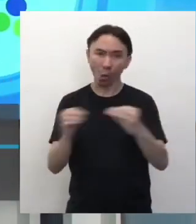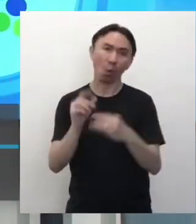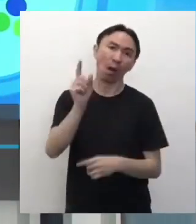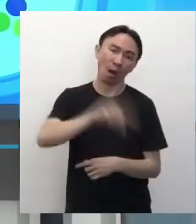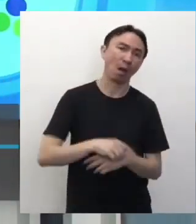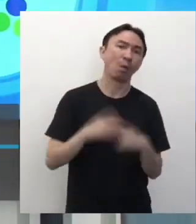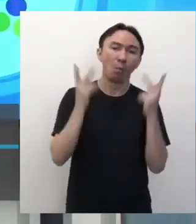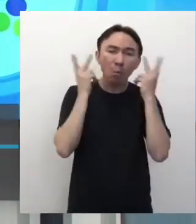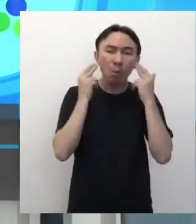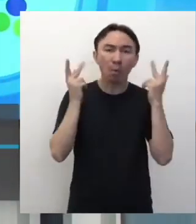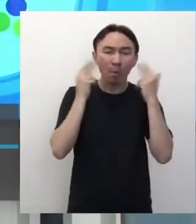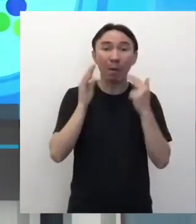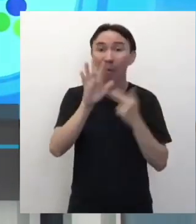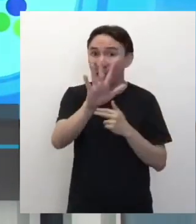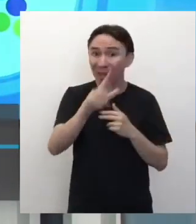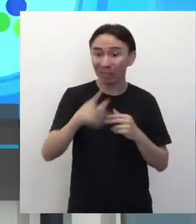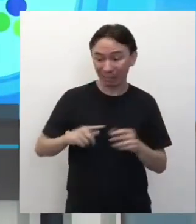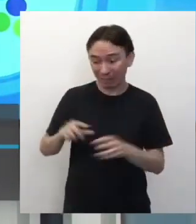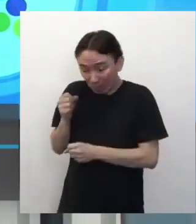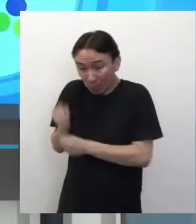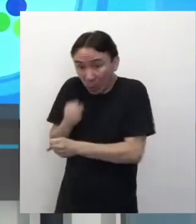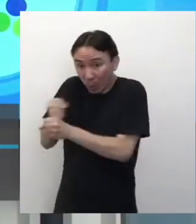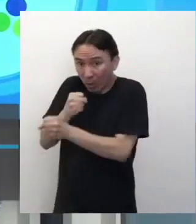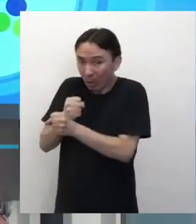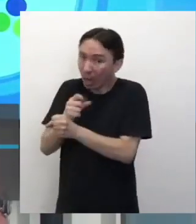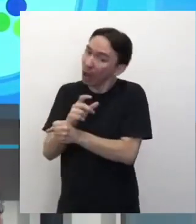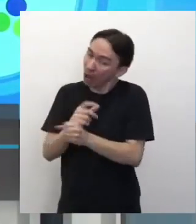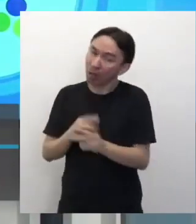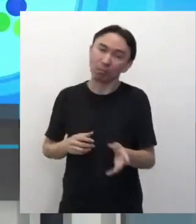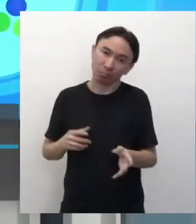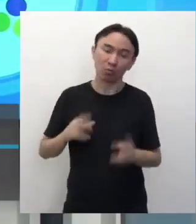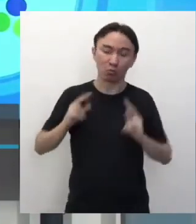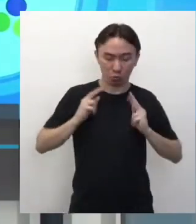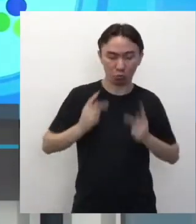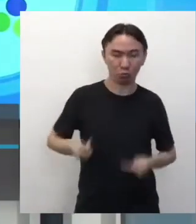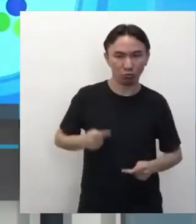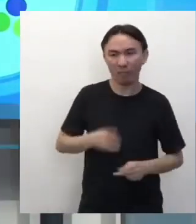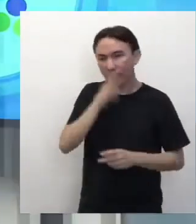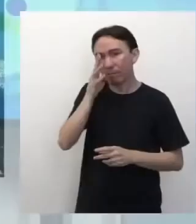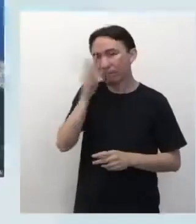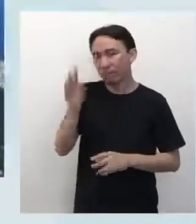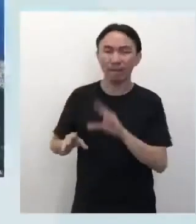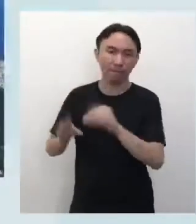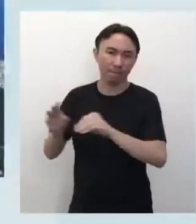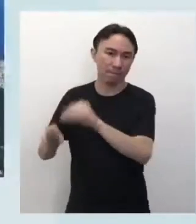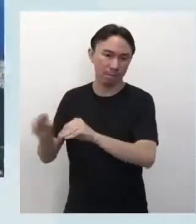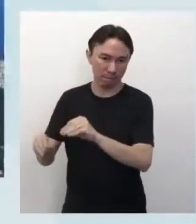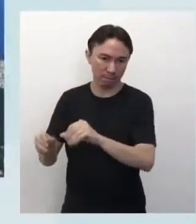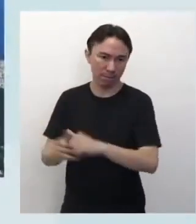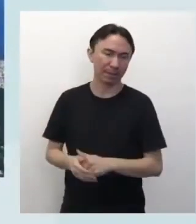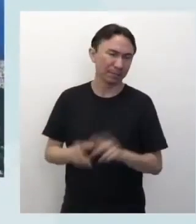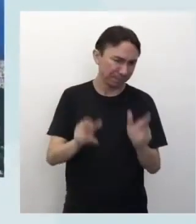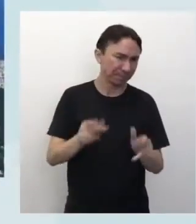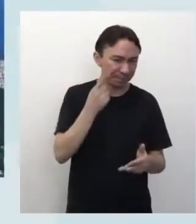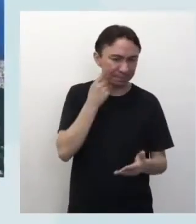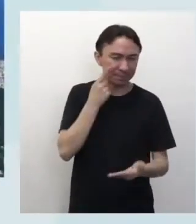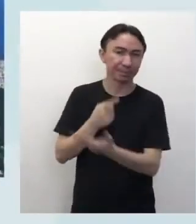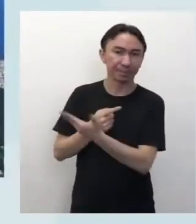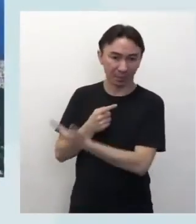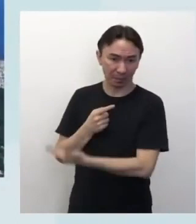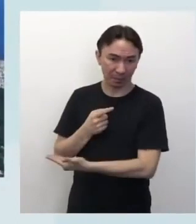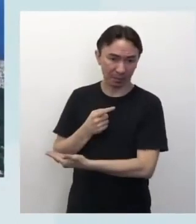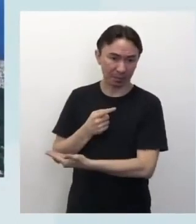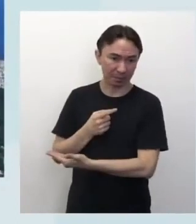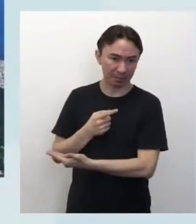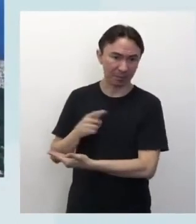construção, logicamente há uma interferência do ser humano. Como acontece na próxima imagem aí que a gente vai observar. A gente vê lá o